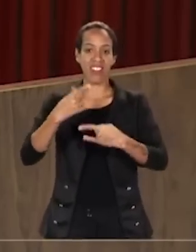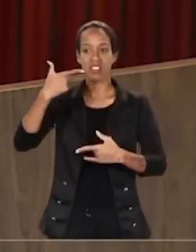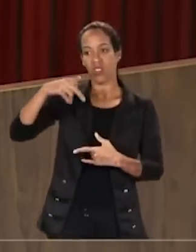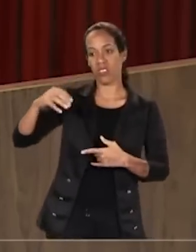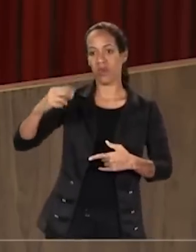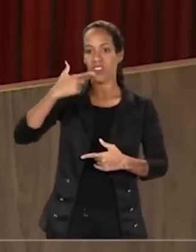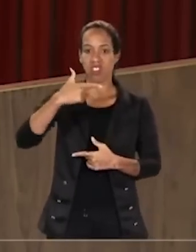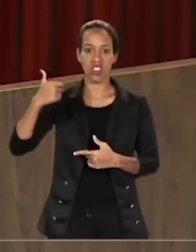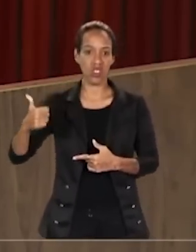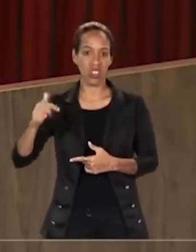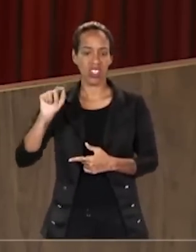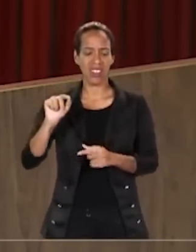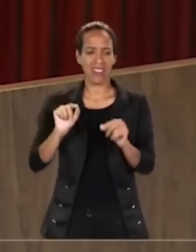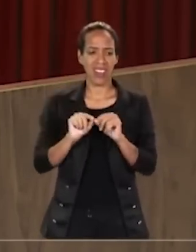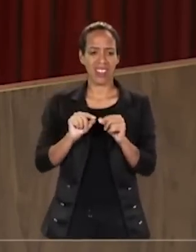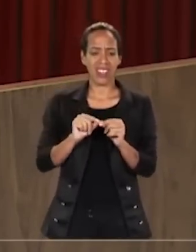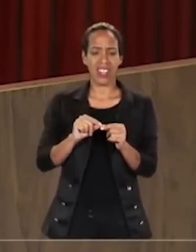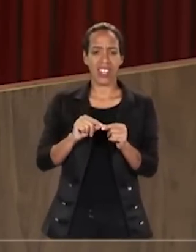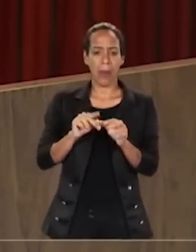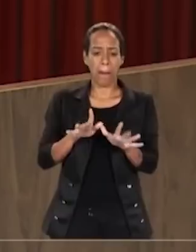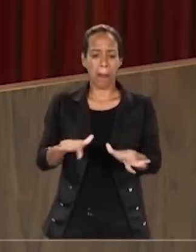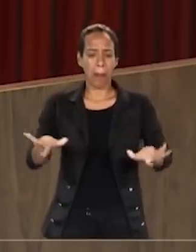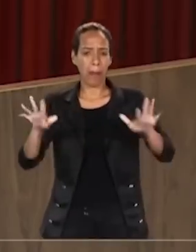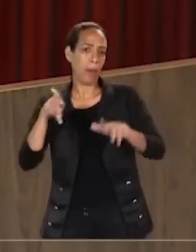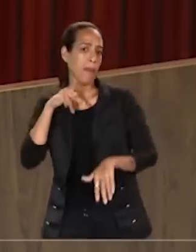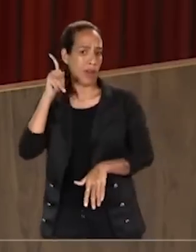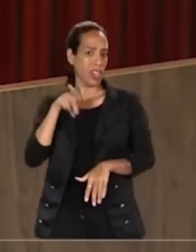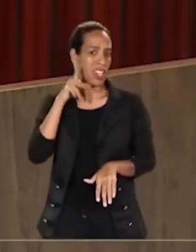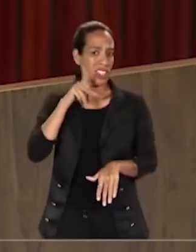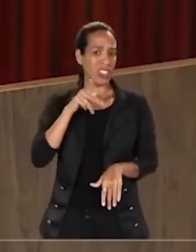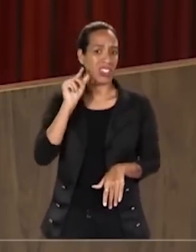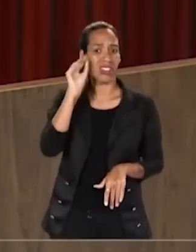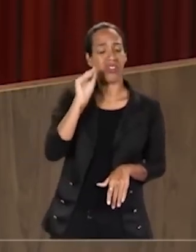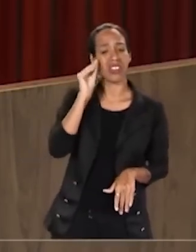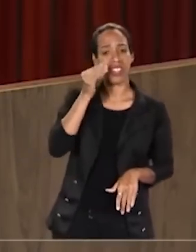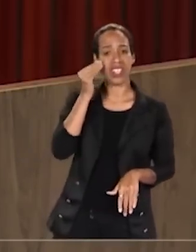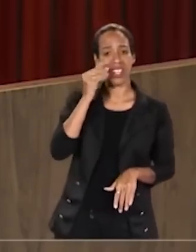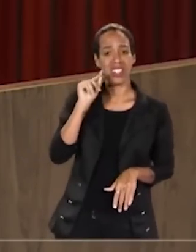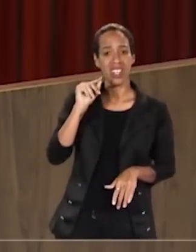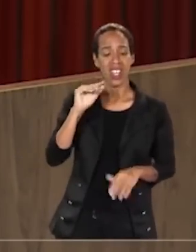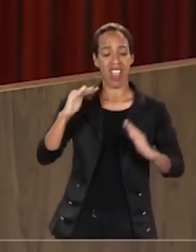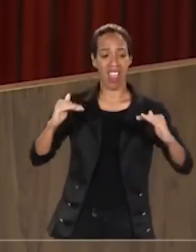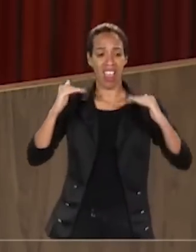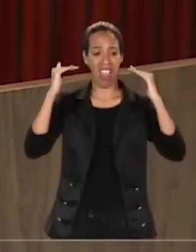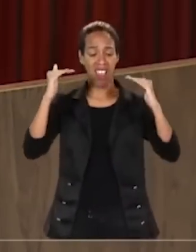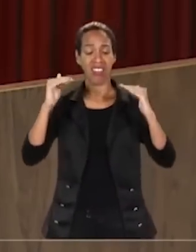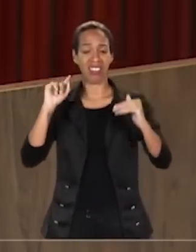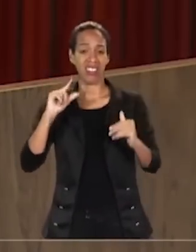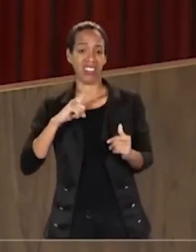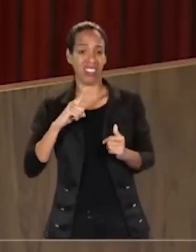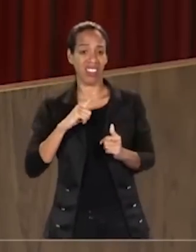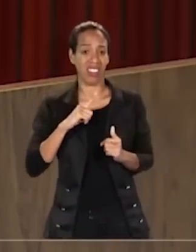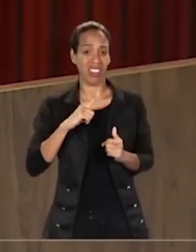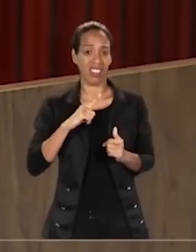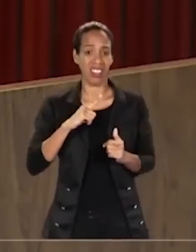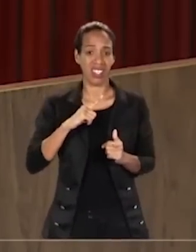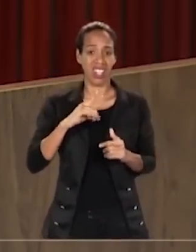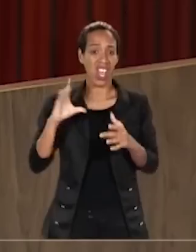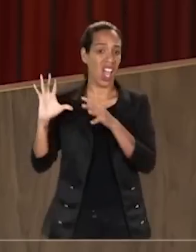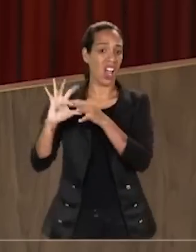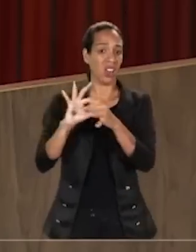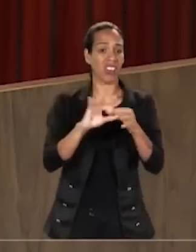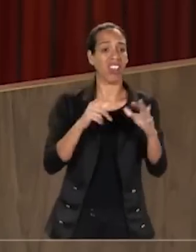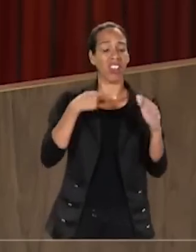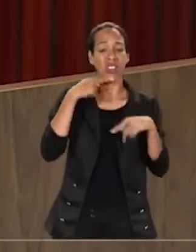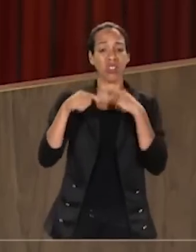2021 para gerar e manter mobilização política de caráter altamente passional e impermeável a